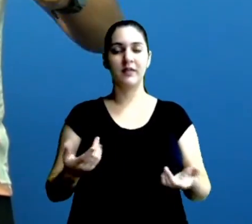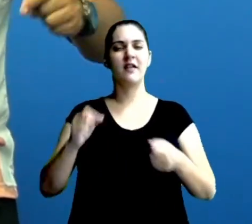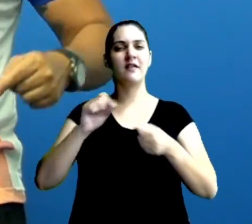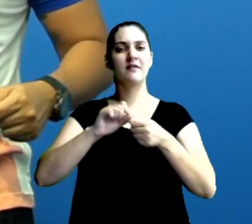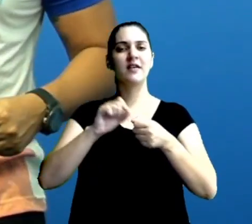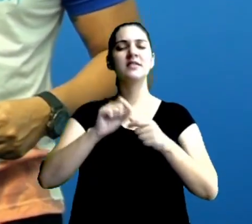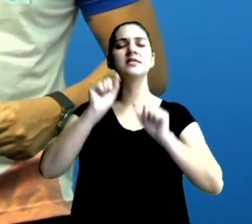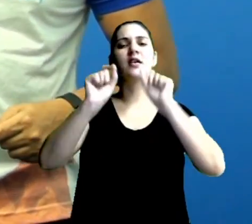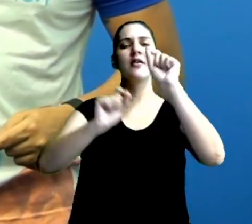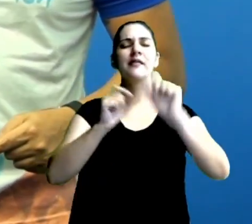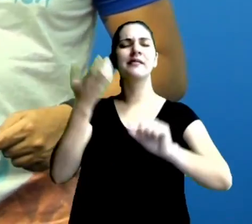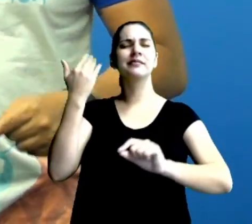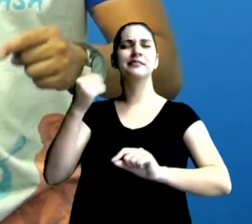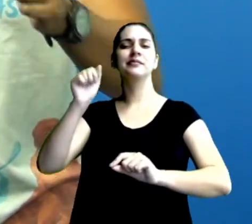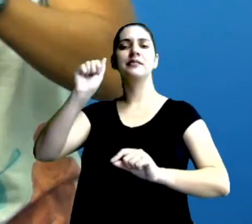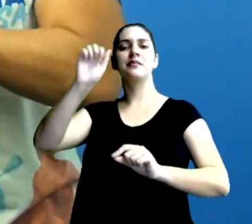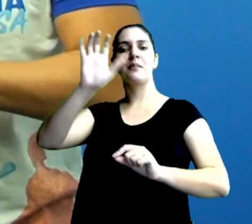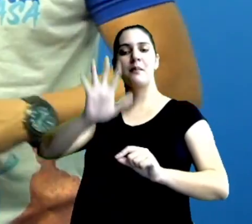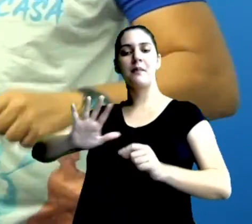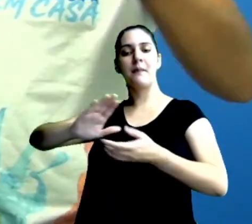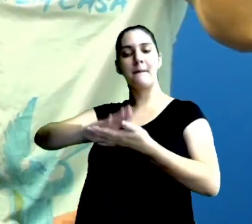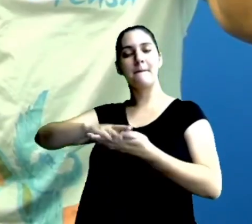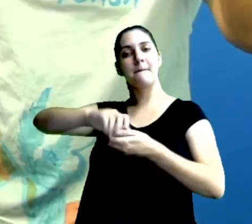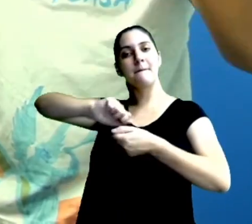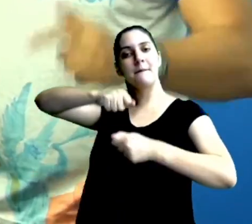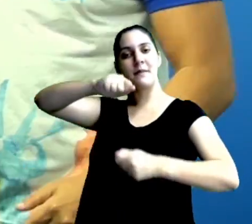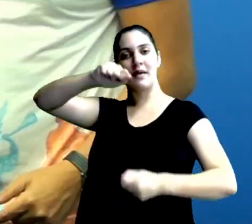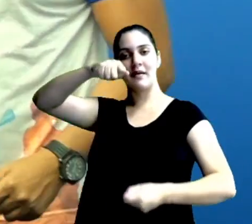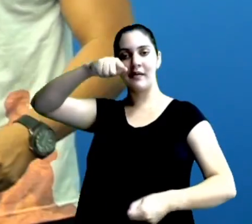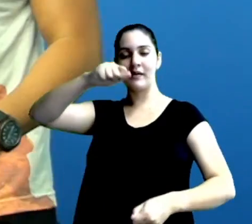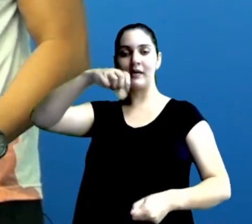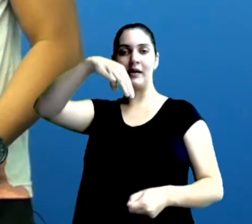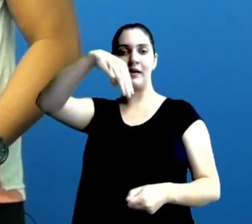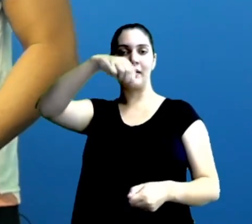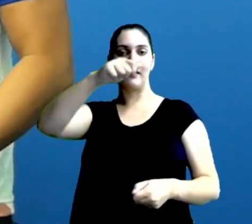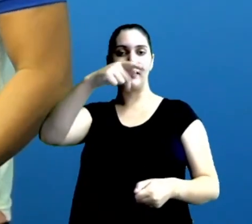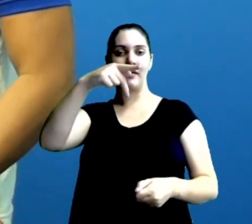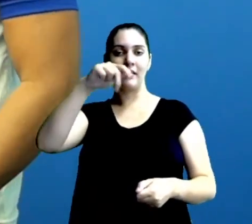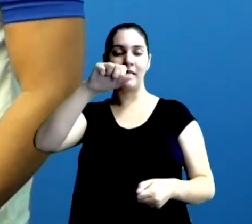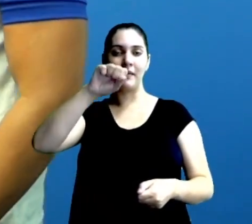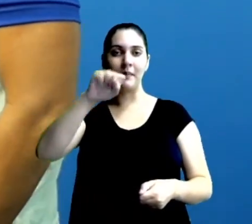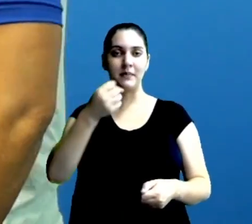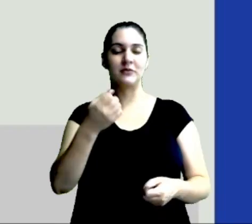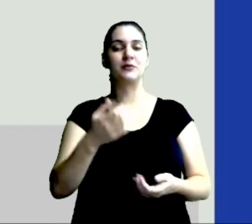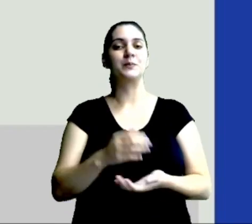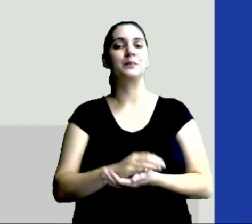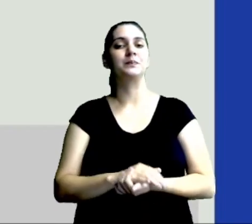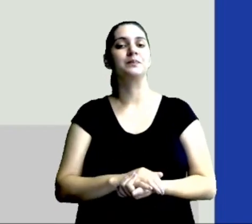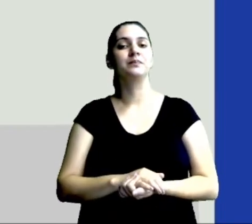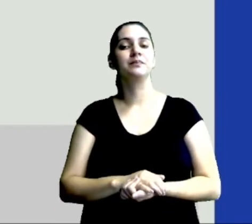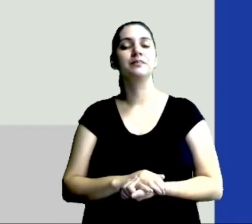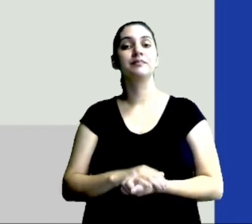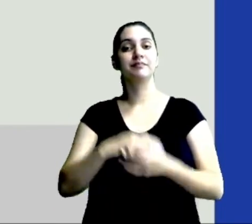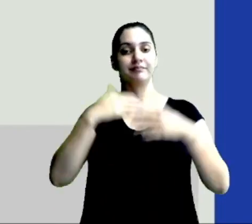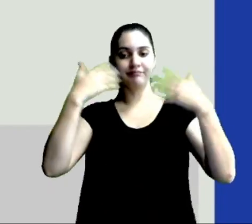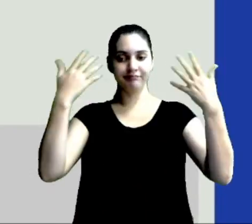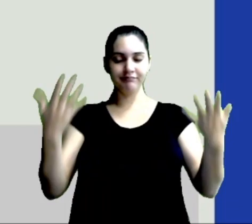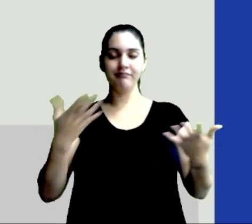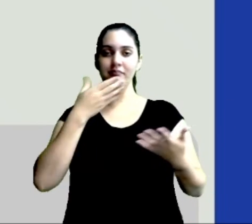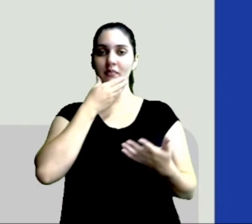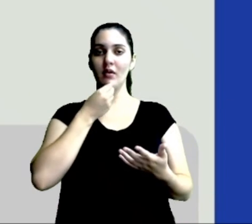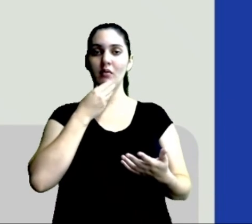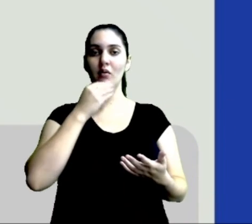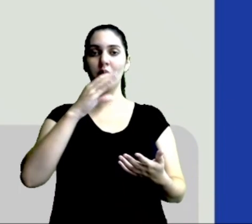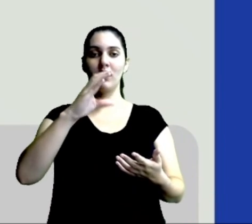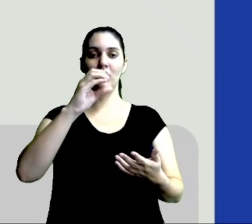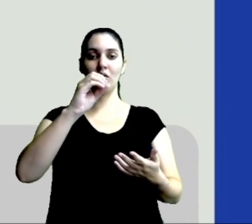fazia mapas, né, cartógrafo, estava lembrando essa palavrinha. Enfim, Colombo saiu do porto de